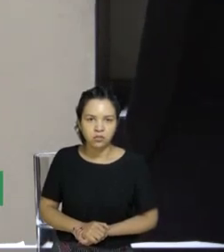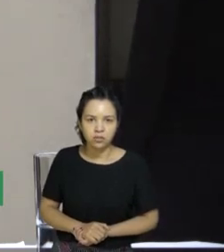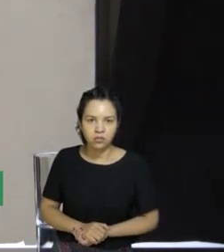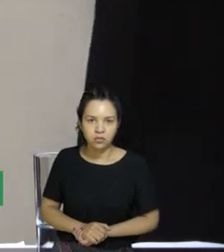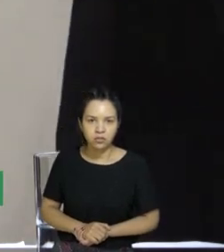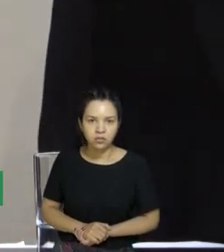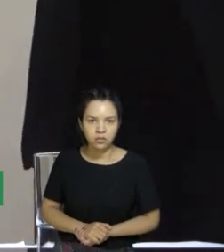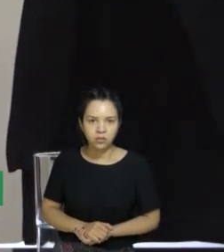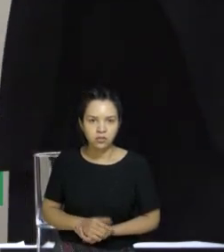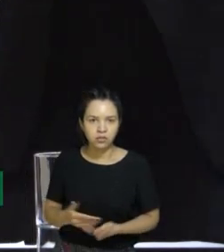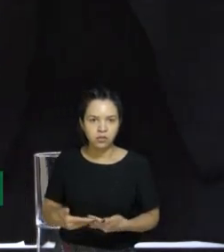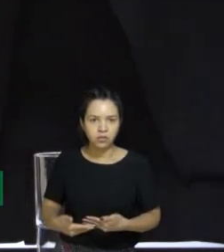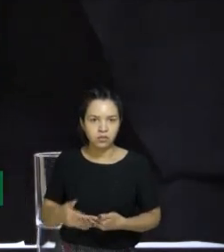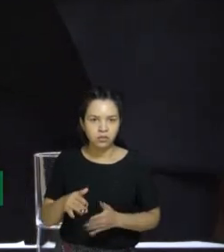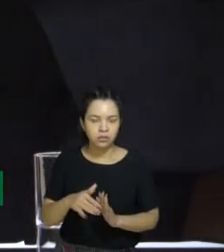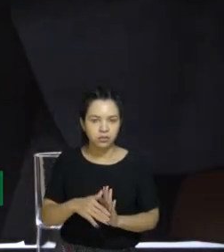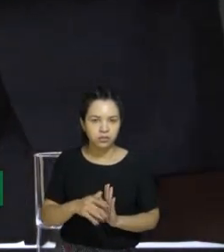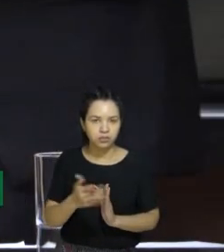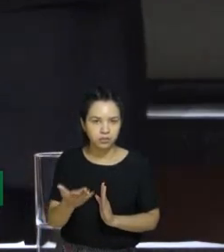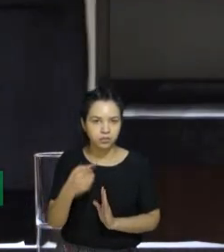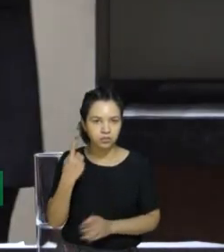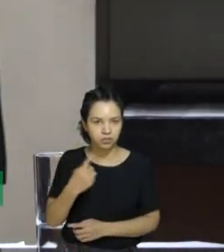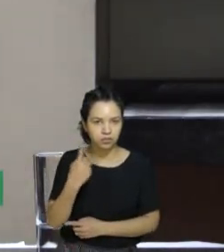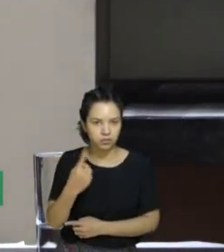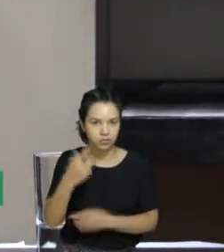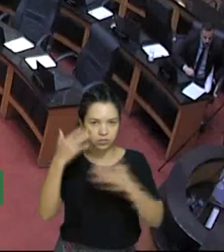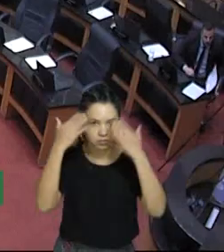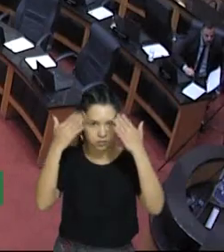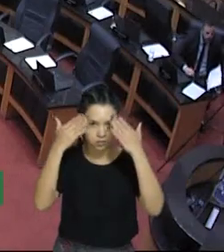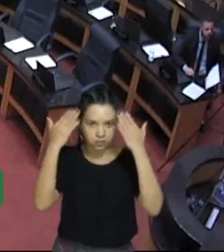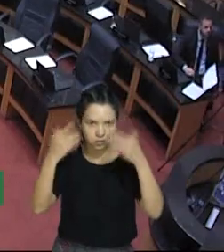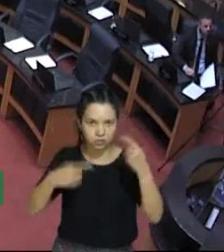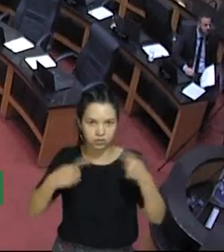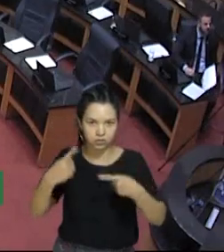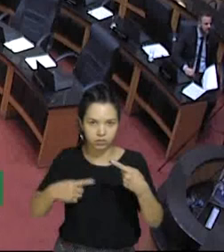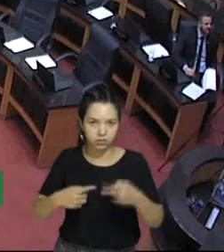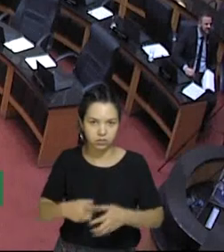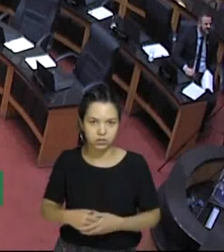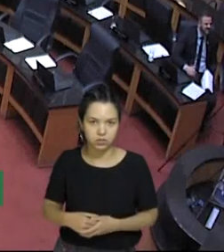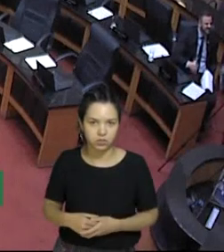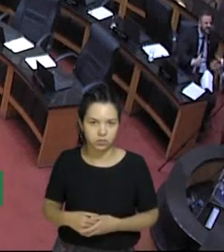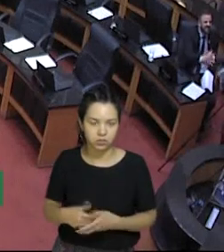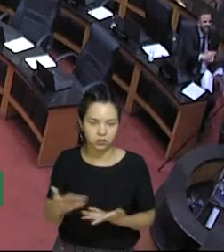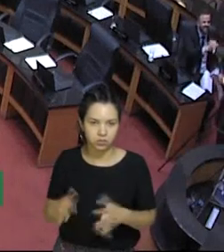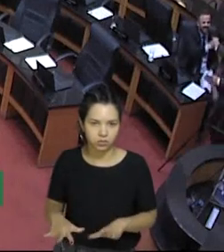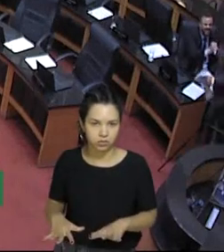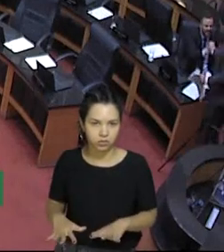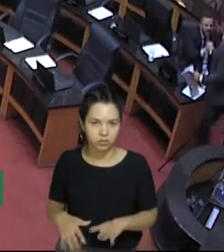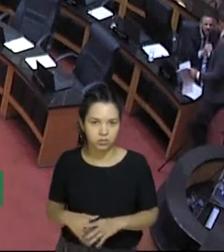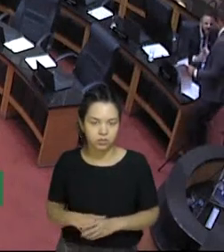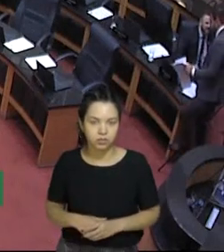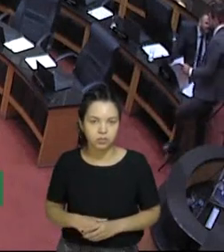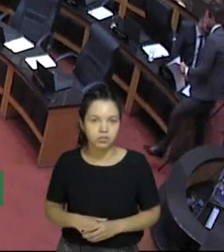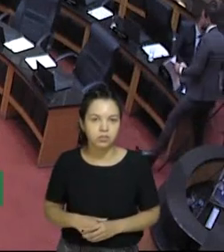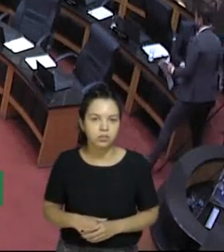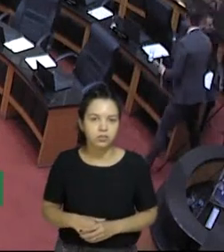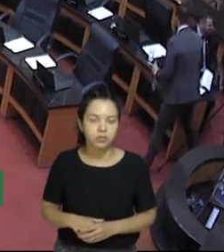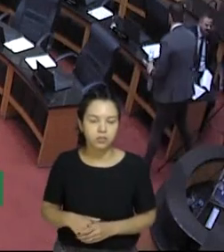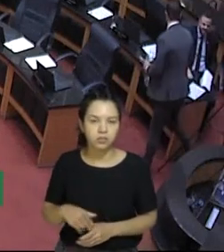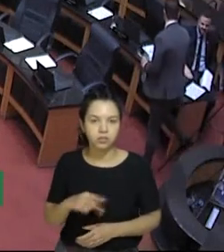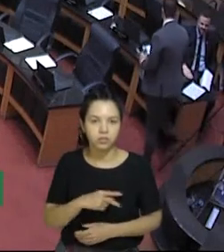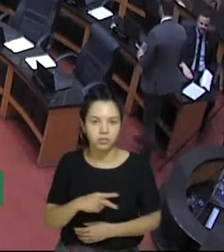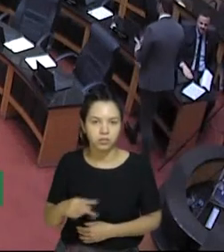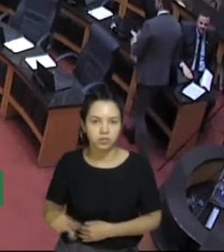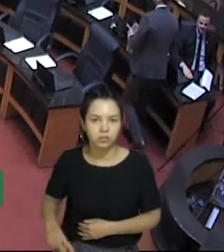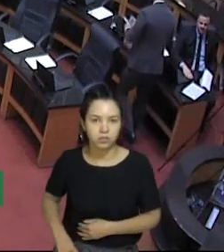Para discutir a matéria, com a palavra o deputado Zé Milton Schaefer. Não? Presidente, Na verdade, estava conversando aqui